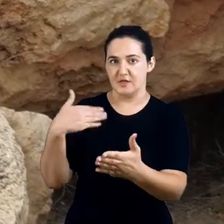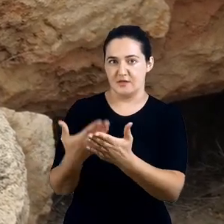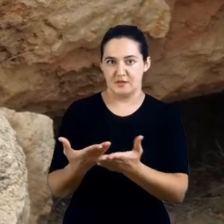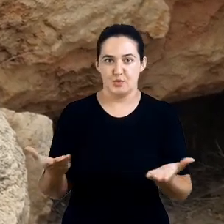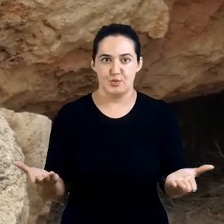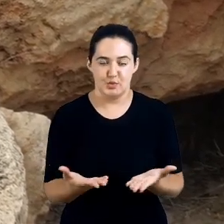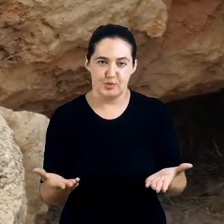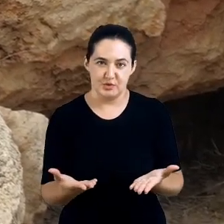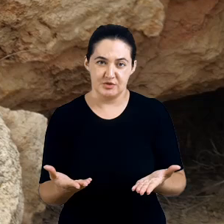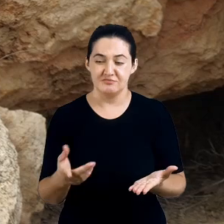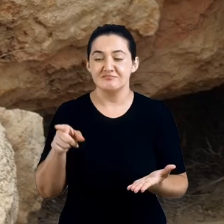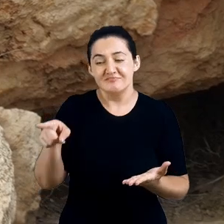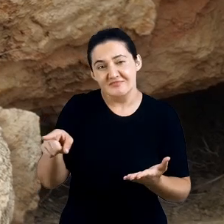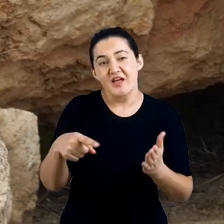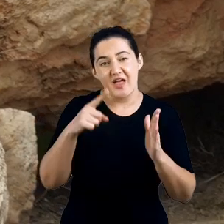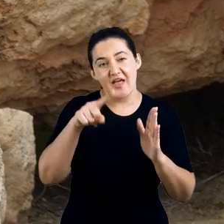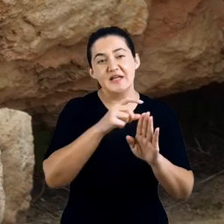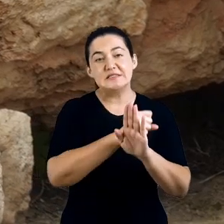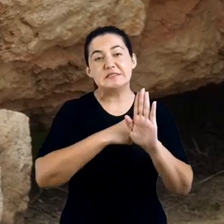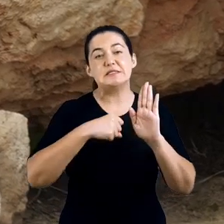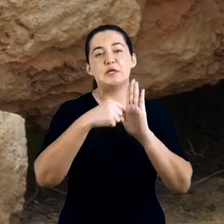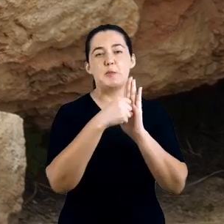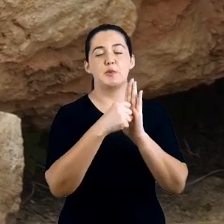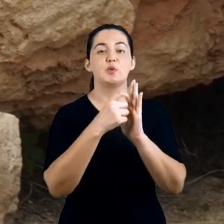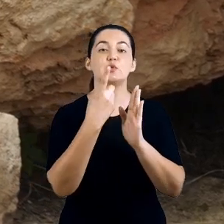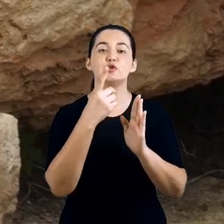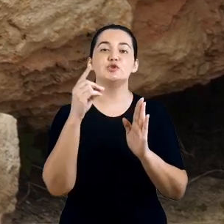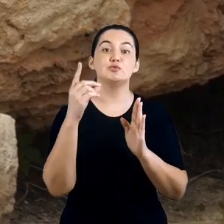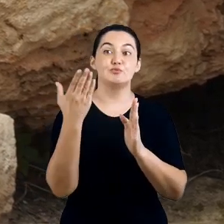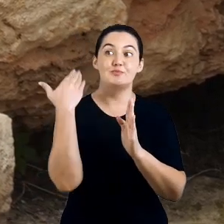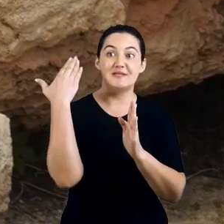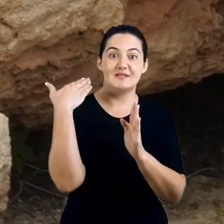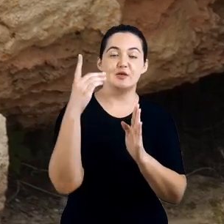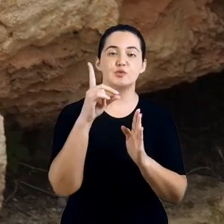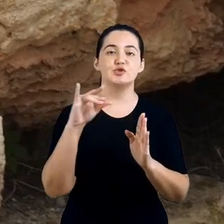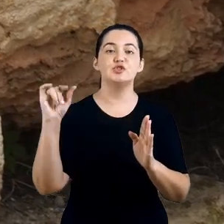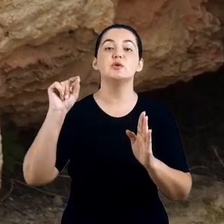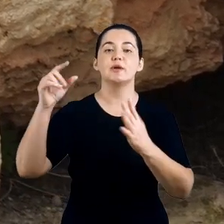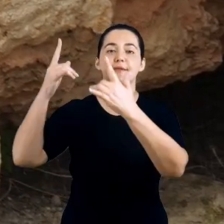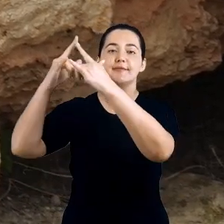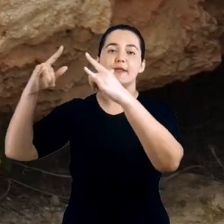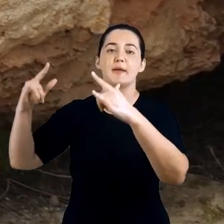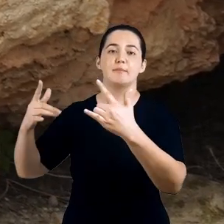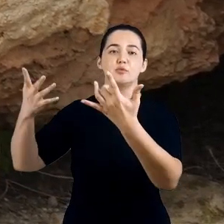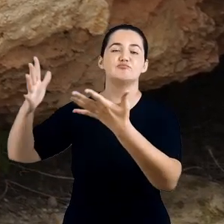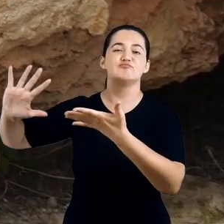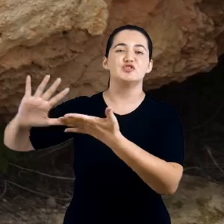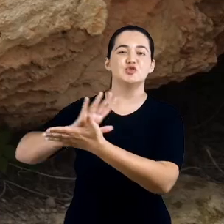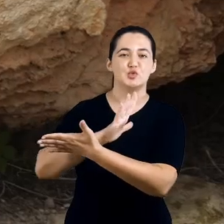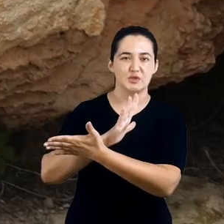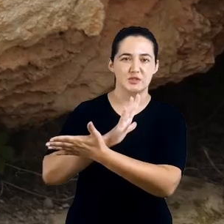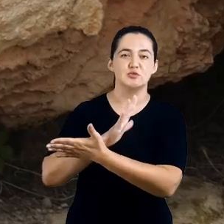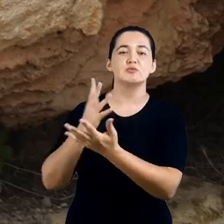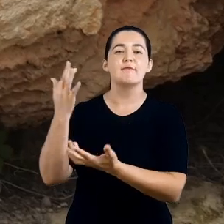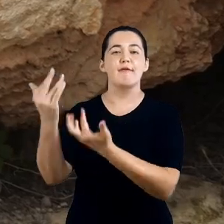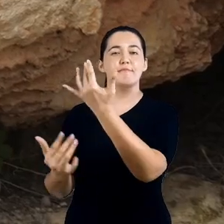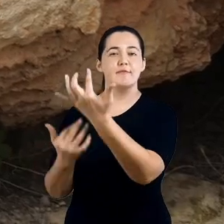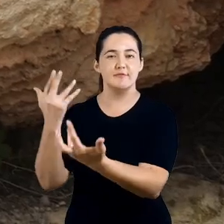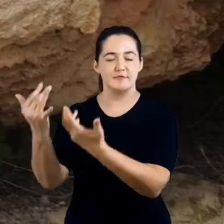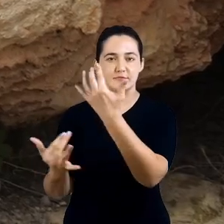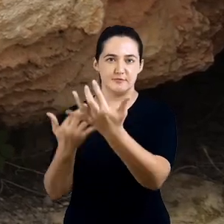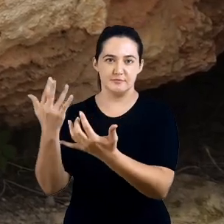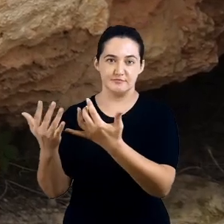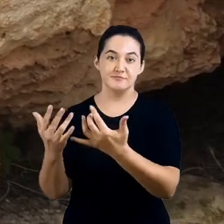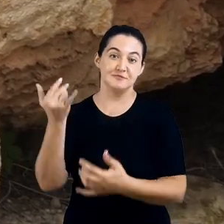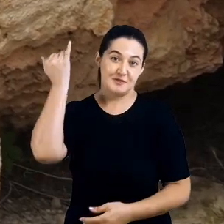aqui, como uma espécie de símbolo daquele dia terrível onde o templo foi destruído,